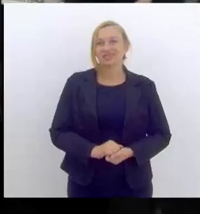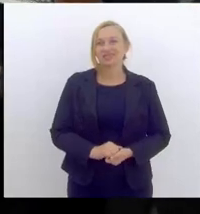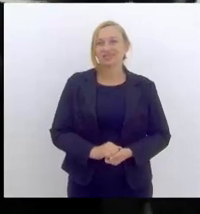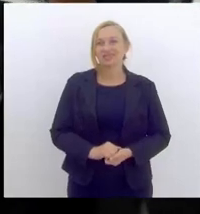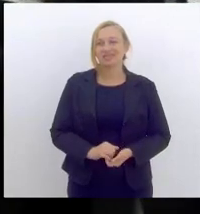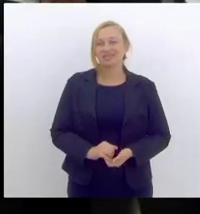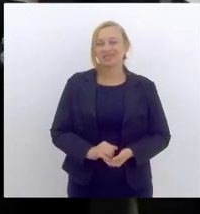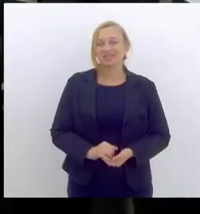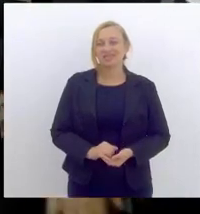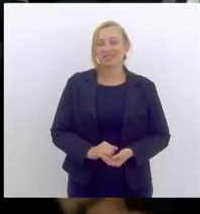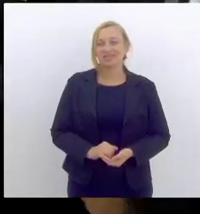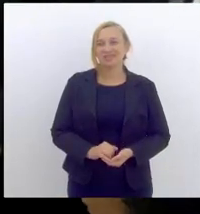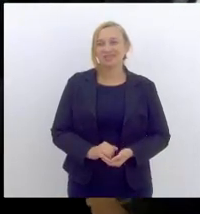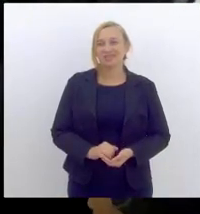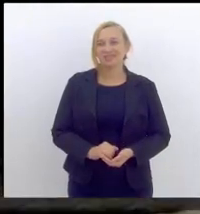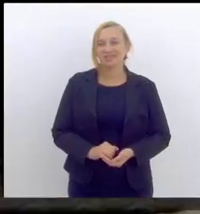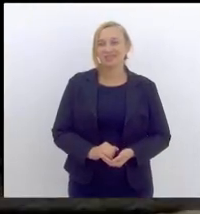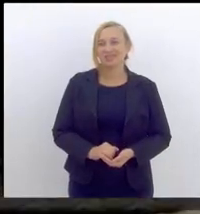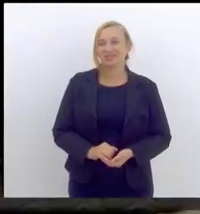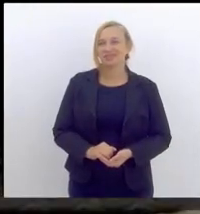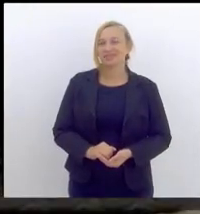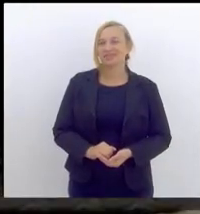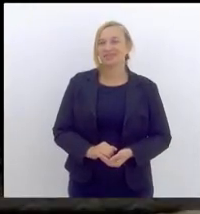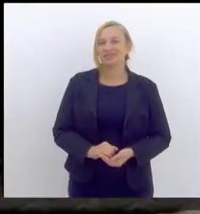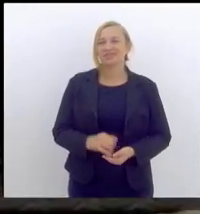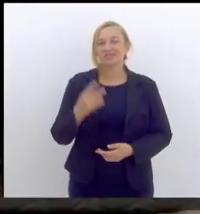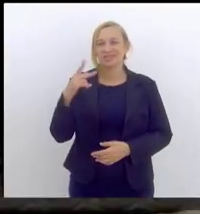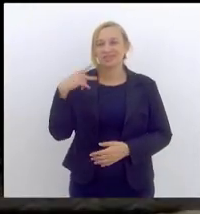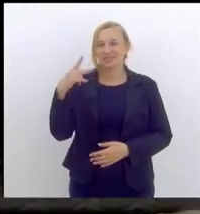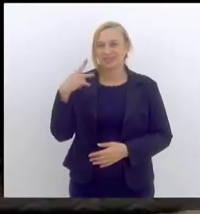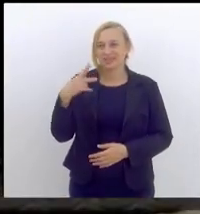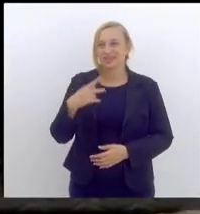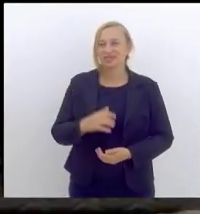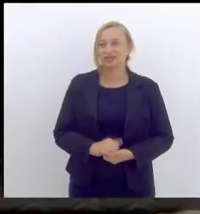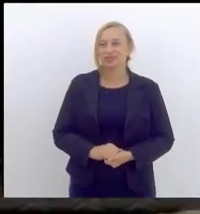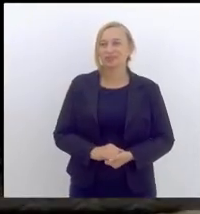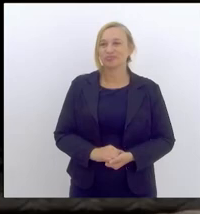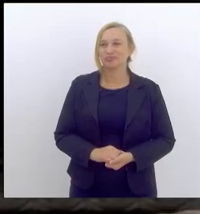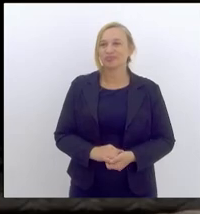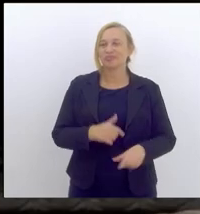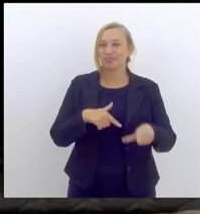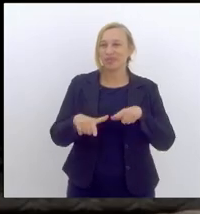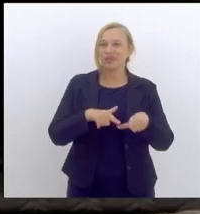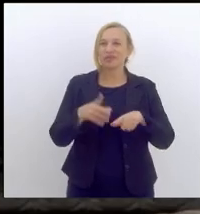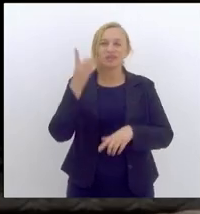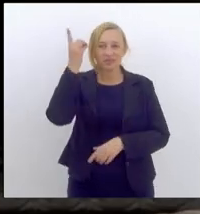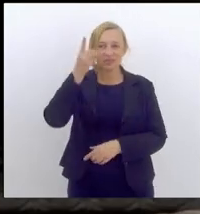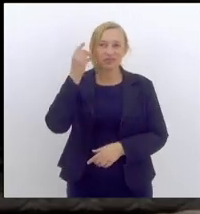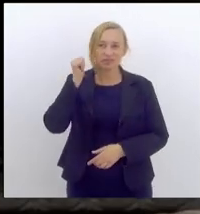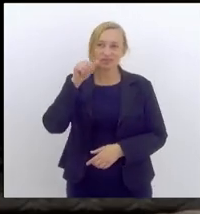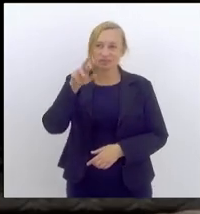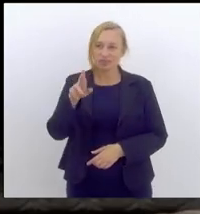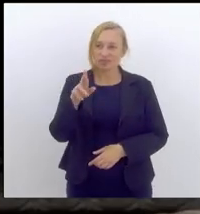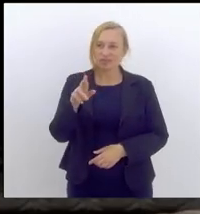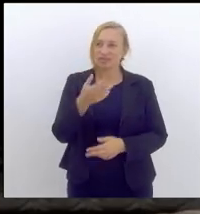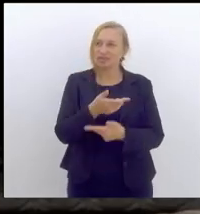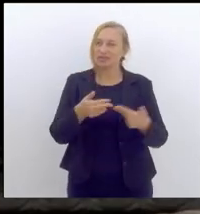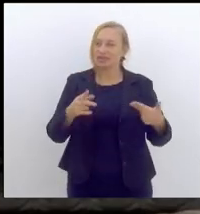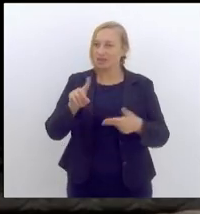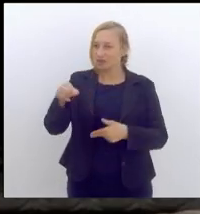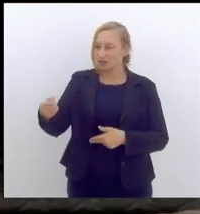E muito desse progresso do Parlamento deve ao trabalho do deputado Bacelar e de tantos outros